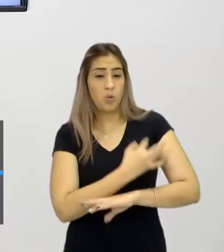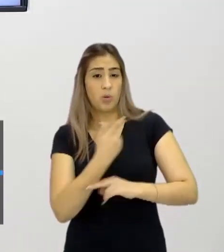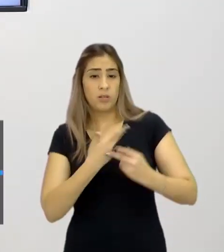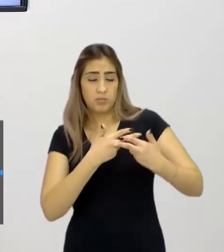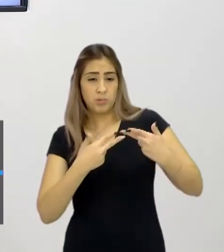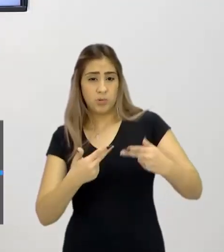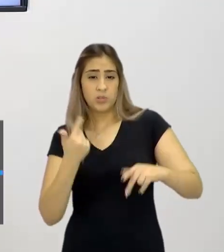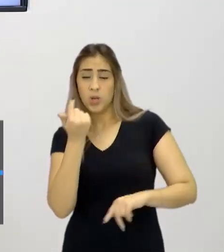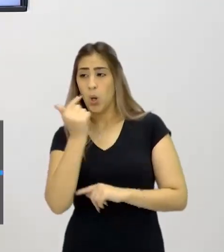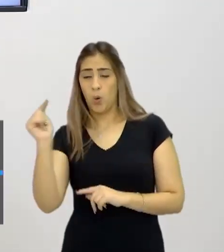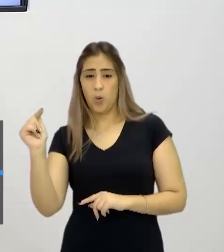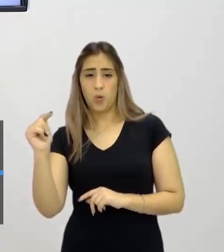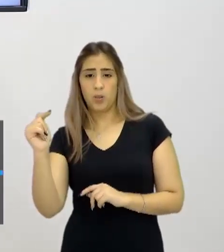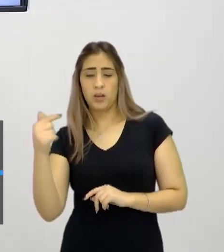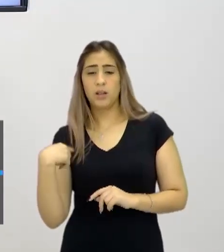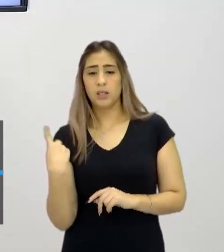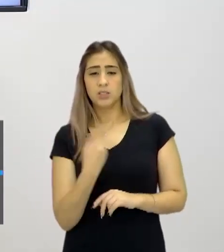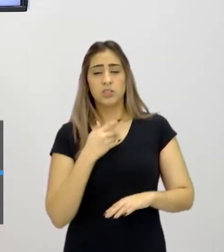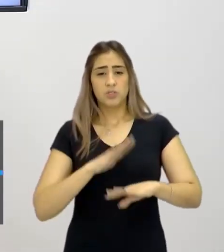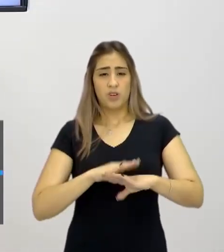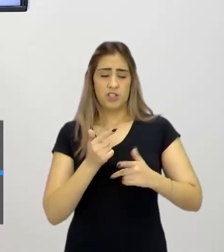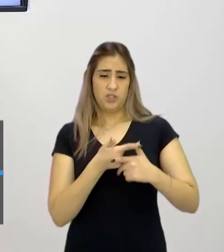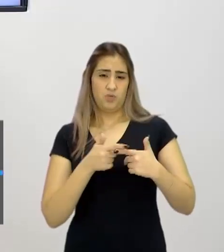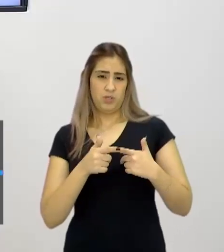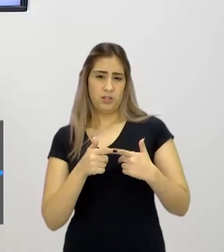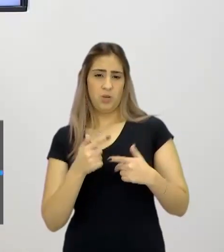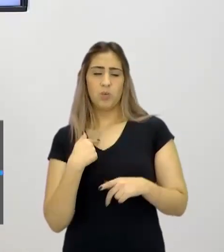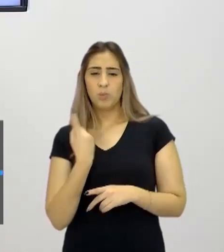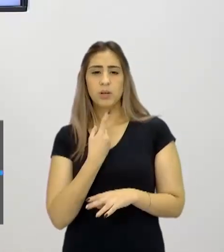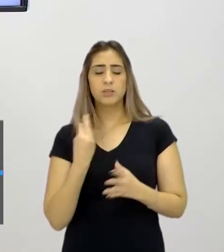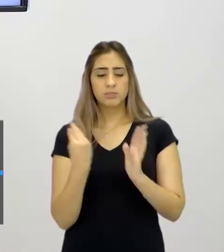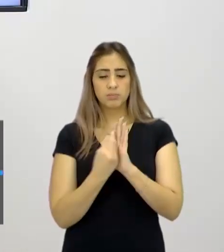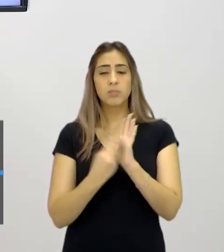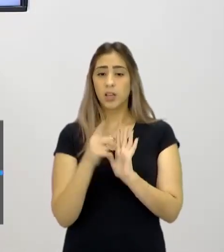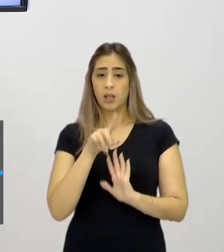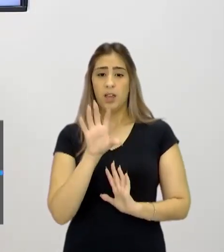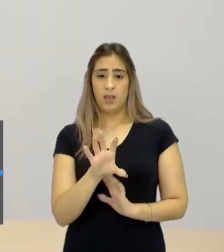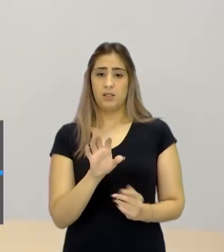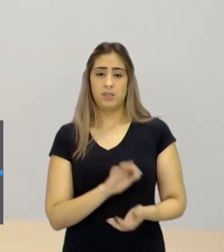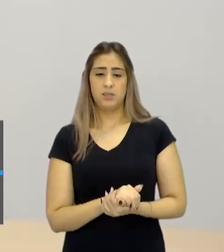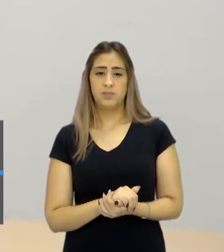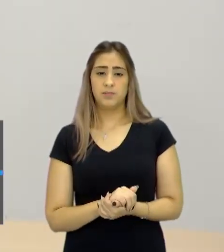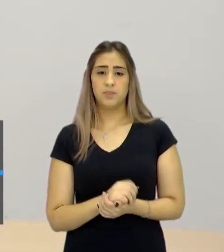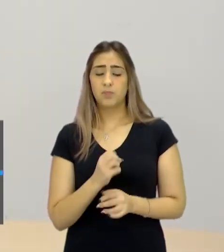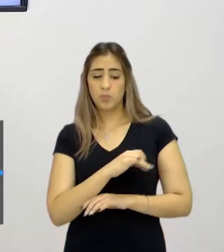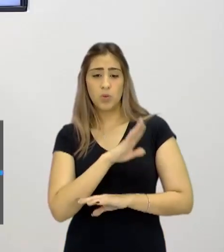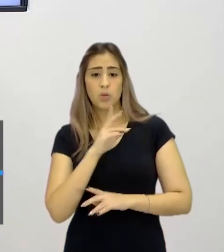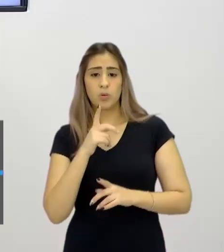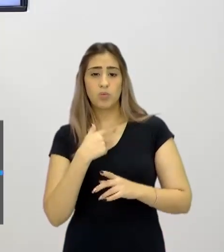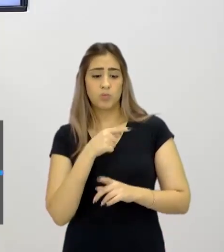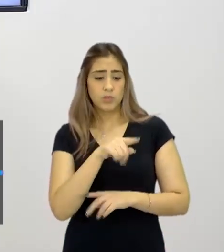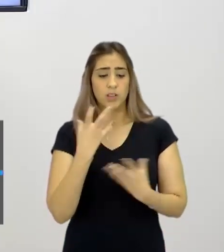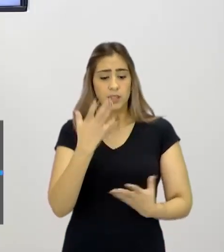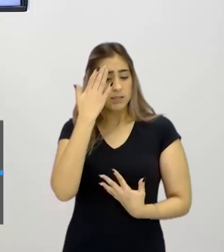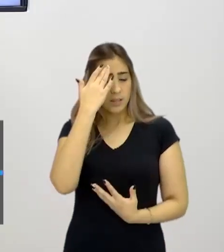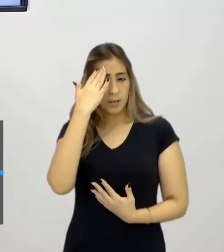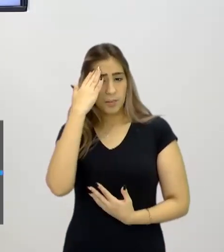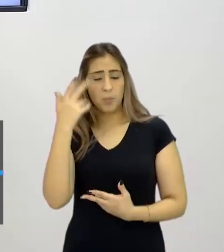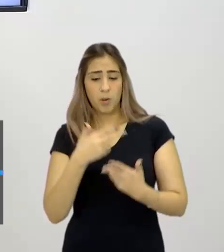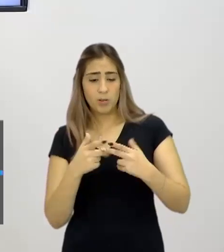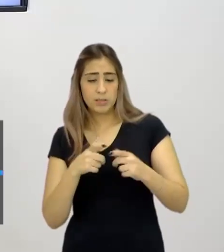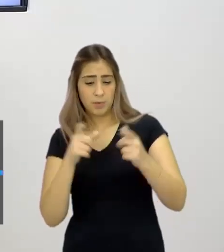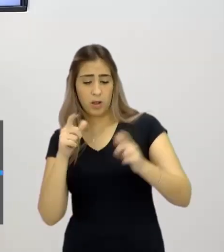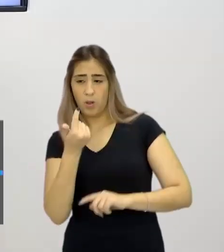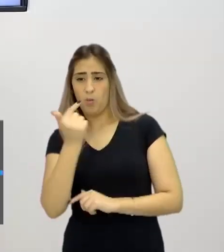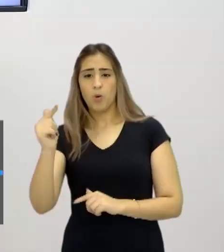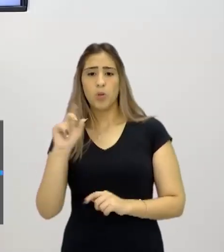coisa é maior que a outra, a gente faz divisão. Uma das aplicações é essa, tá certo? Toda vez que você quer saber quantas vezes uma coisa é maior que a